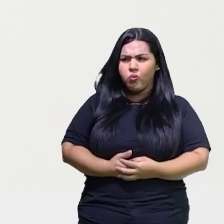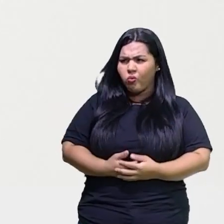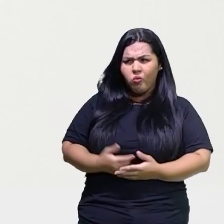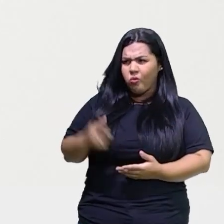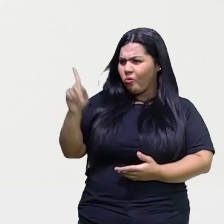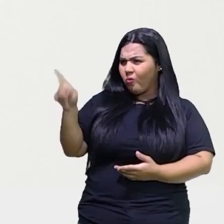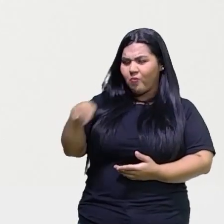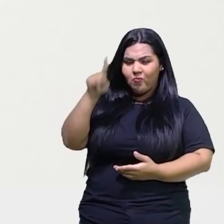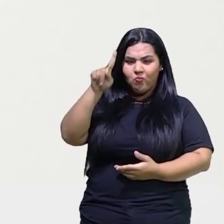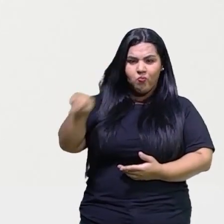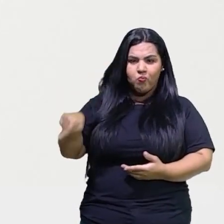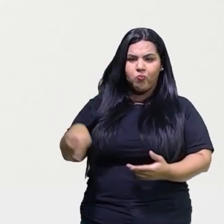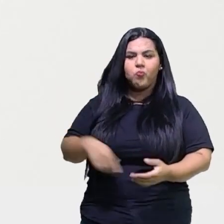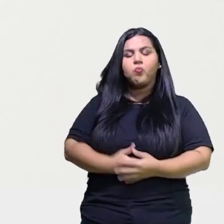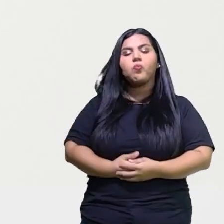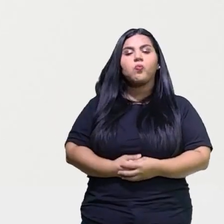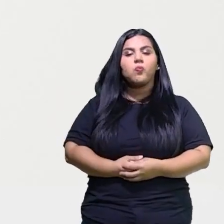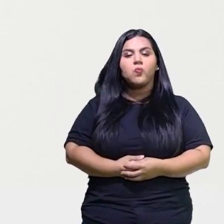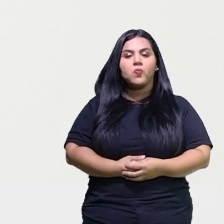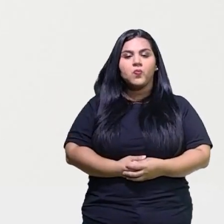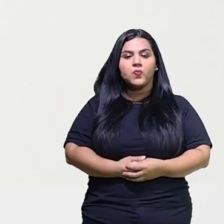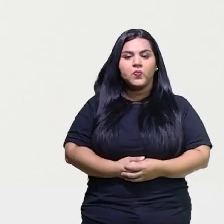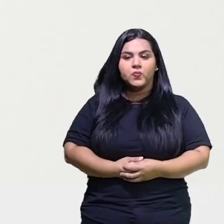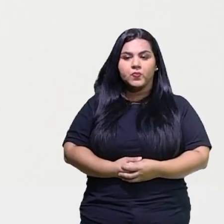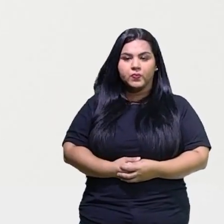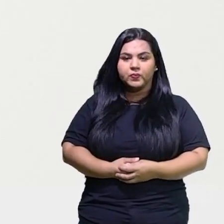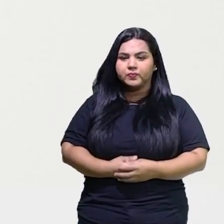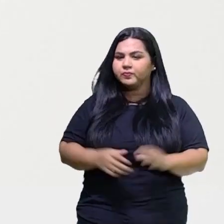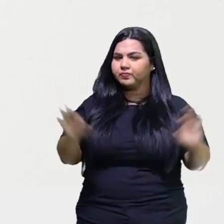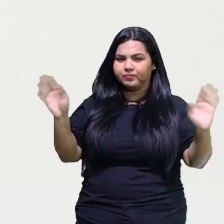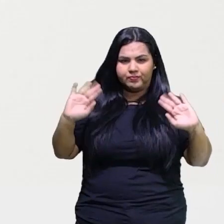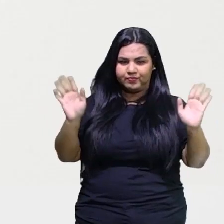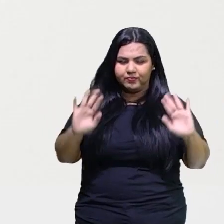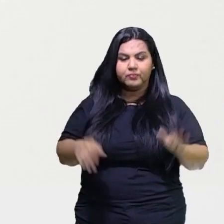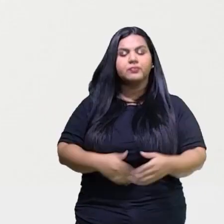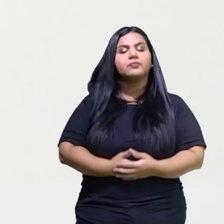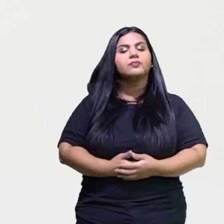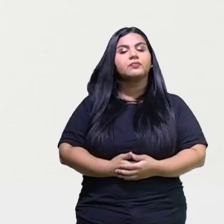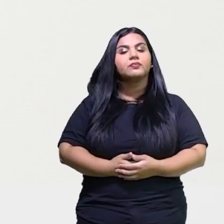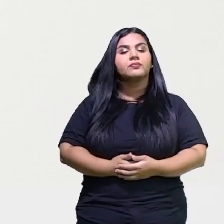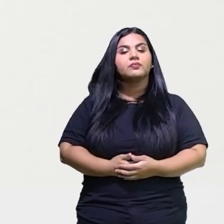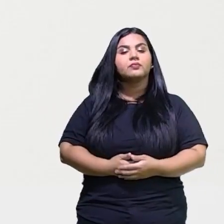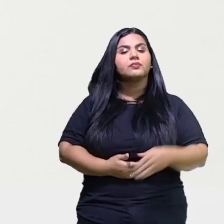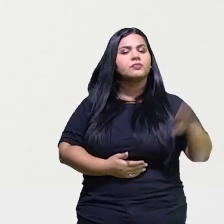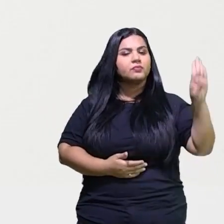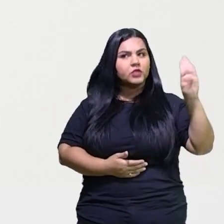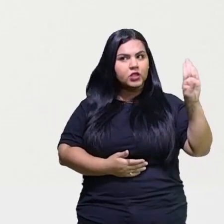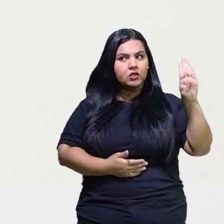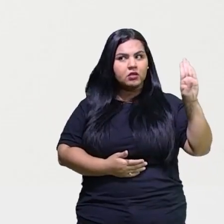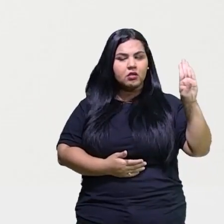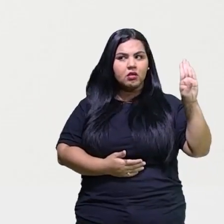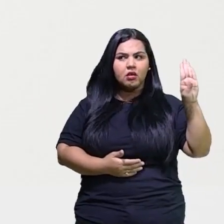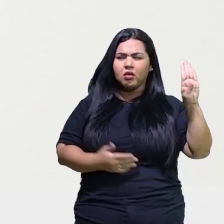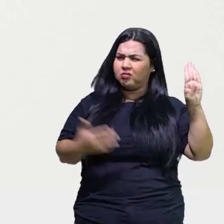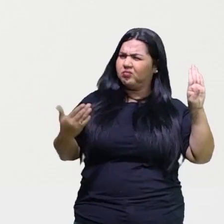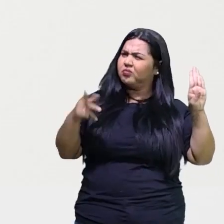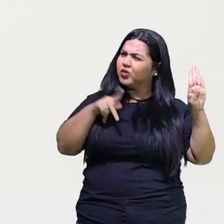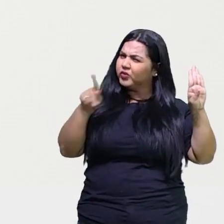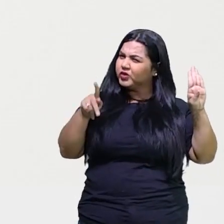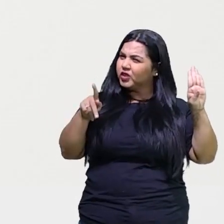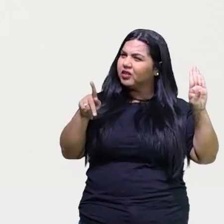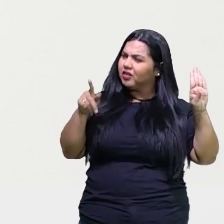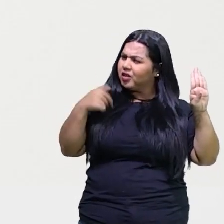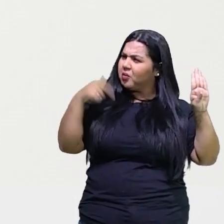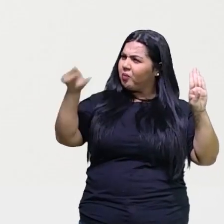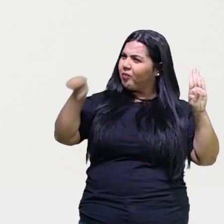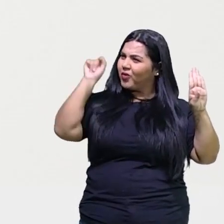Gerais, verdade. Não falei. Então, descarta. Nada de Minas Gerais. Província Grão-Pará. Professor, eu marquei